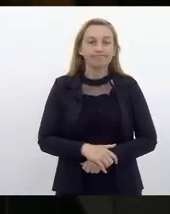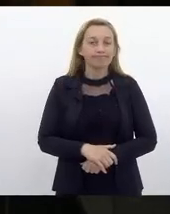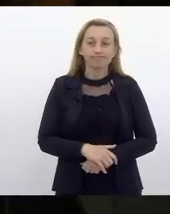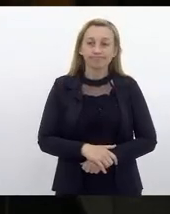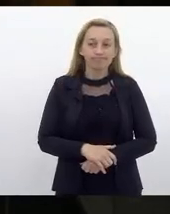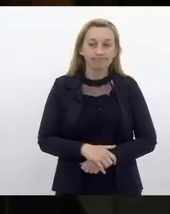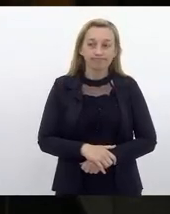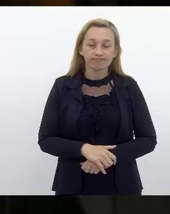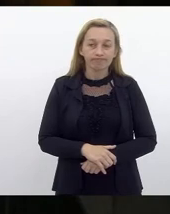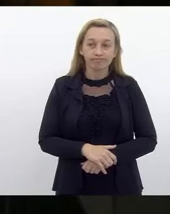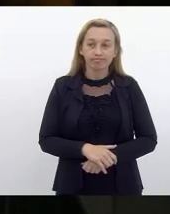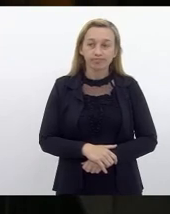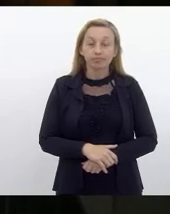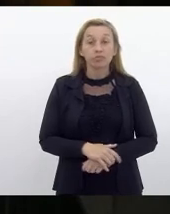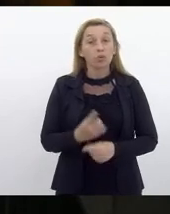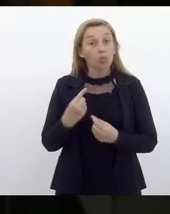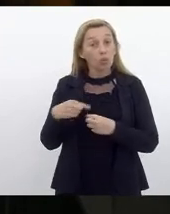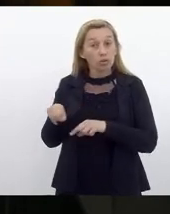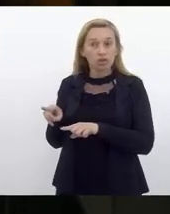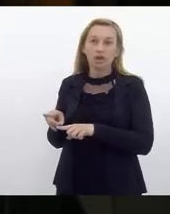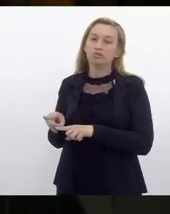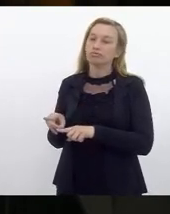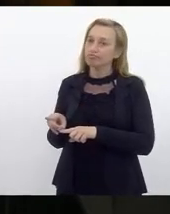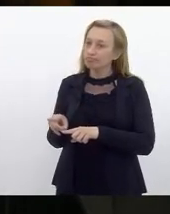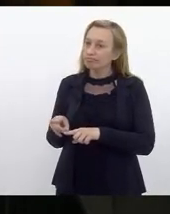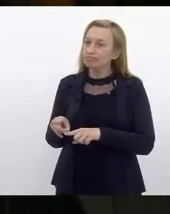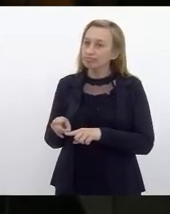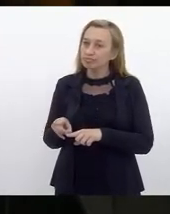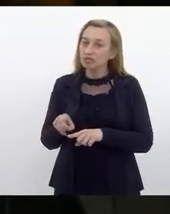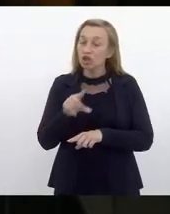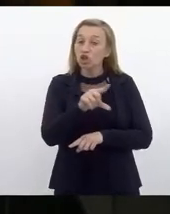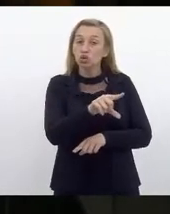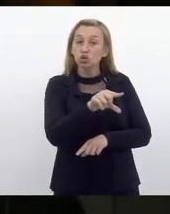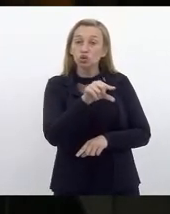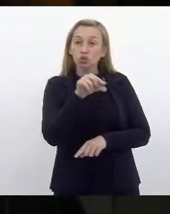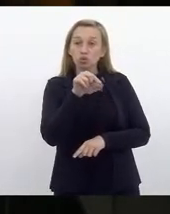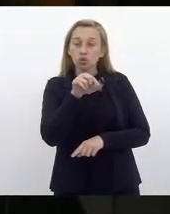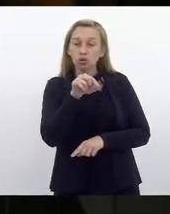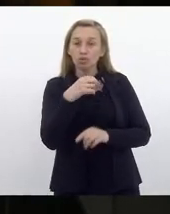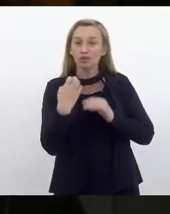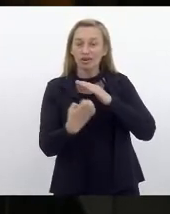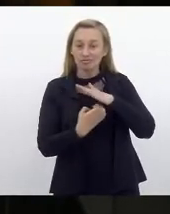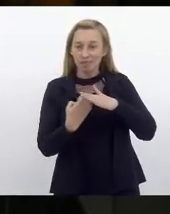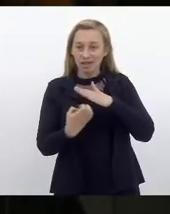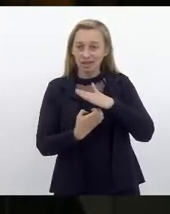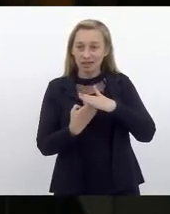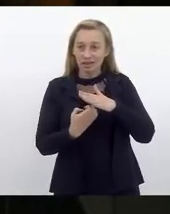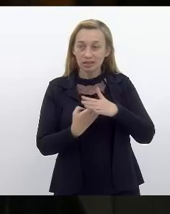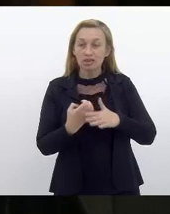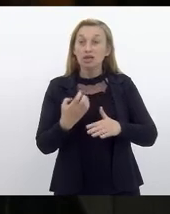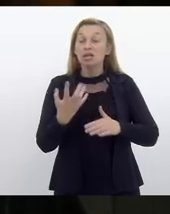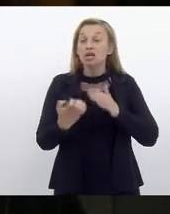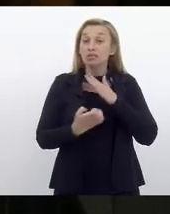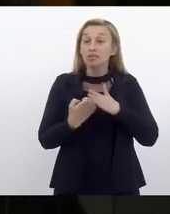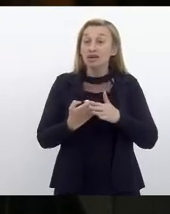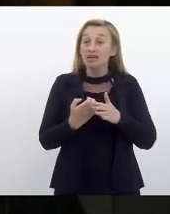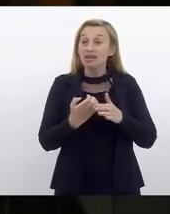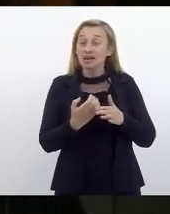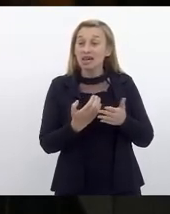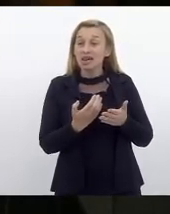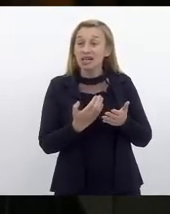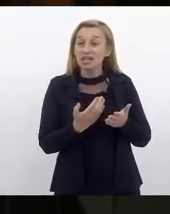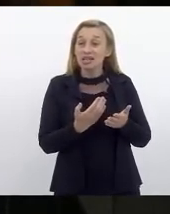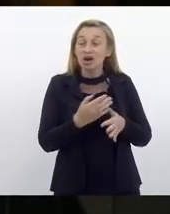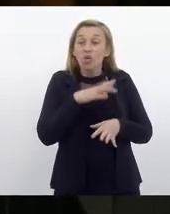licitação. Pelo contrário, foi escolhida a dedo essa empresa. Empresa essa, fundo de quintal, que não tem a